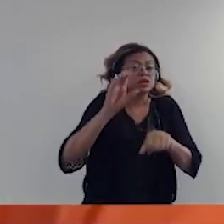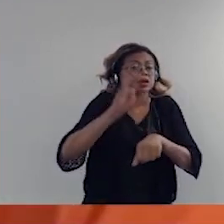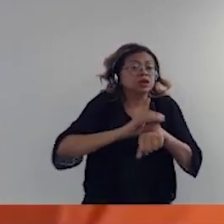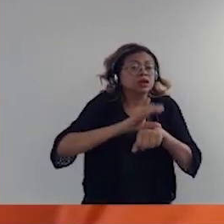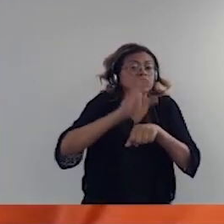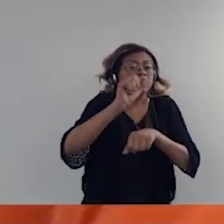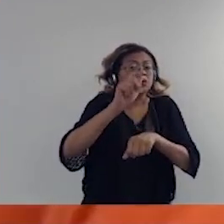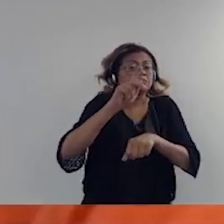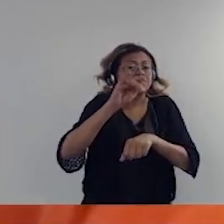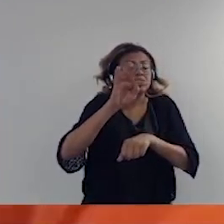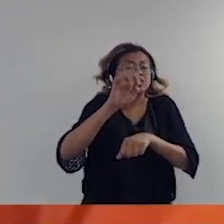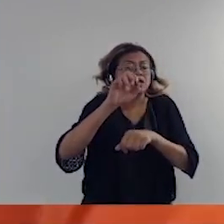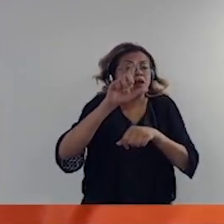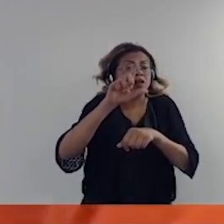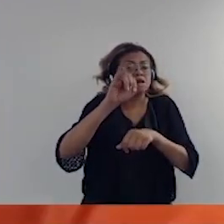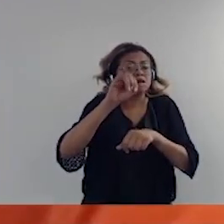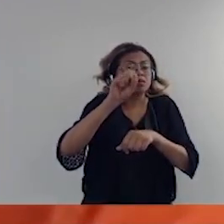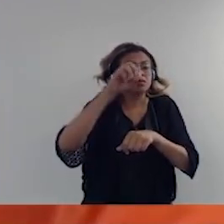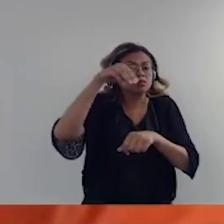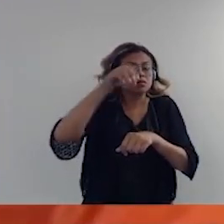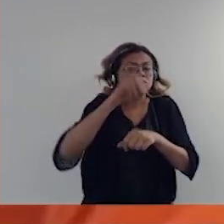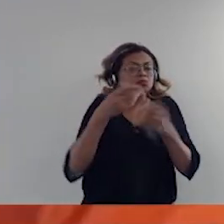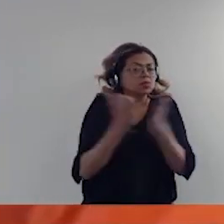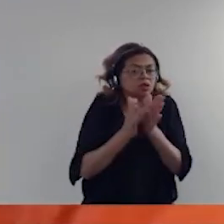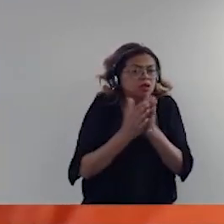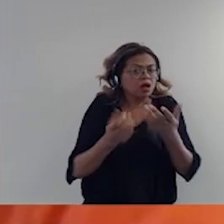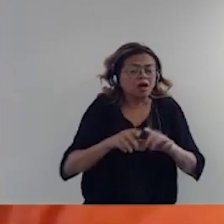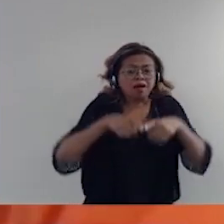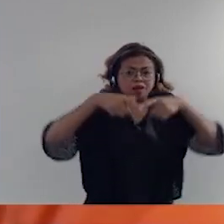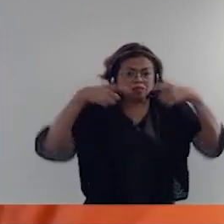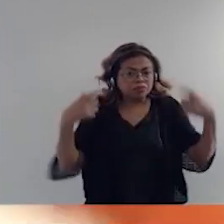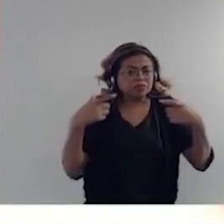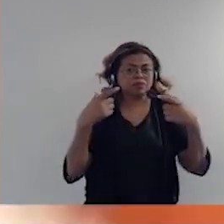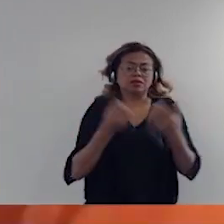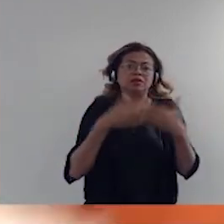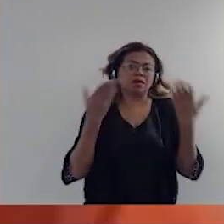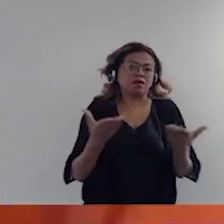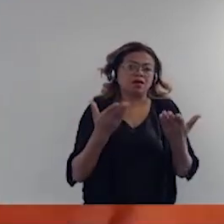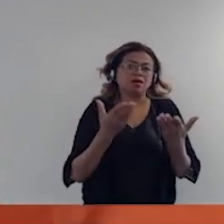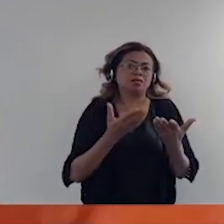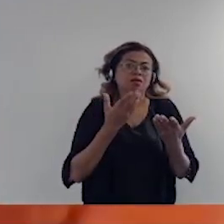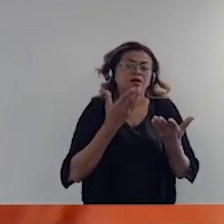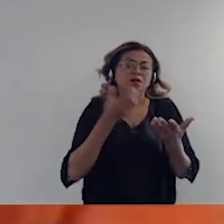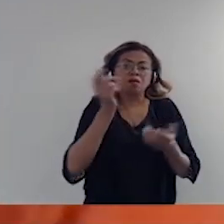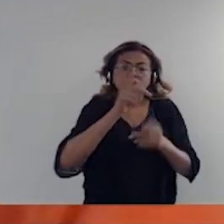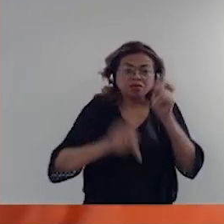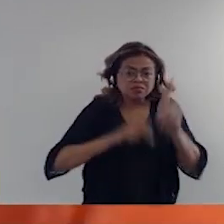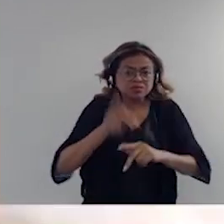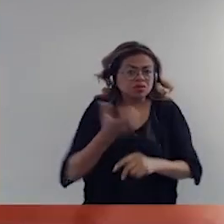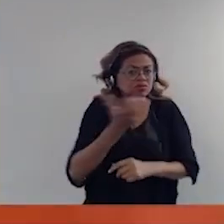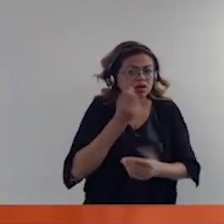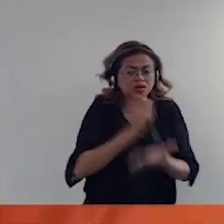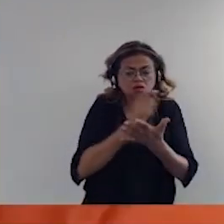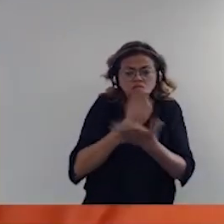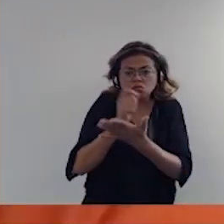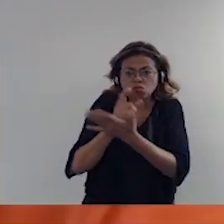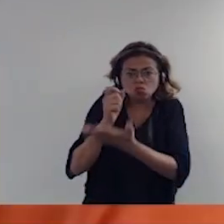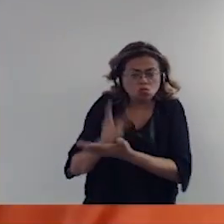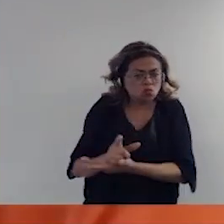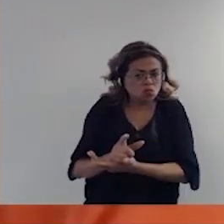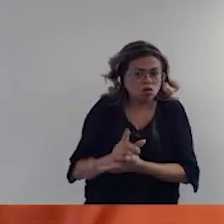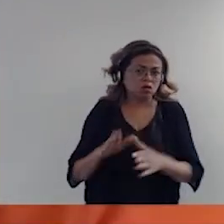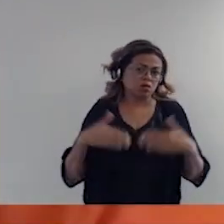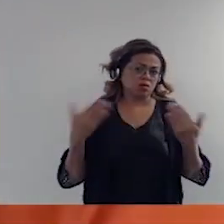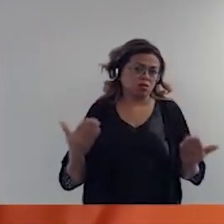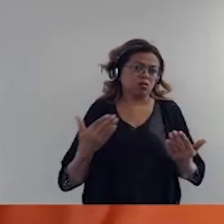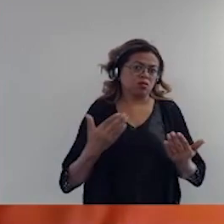de consumo minimamente das pessoas e a capacidade de trabalho. Se ninguém tiver dinheiro para comprar, não há riqueza.